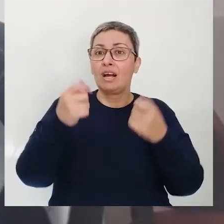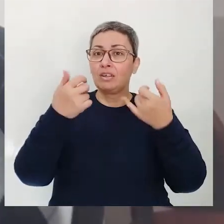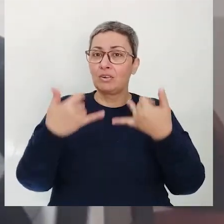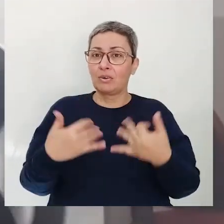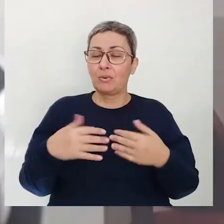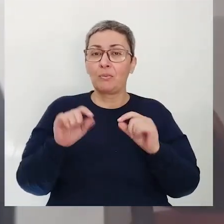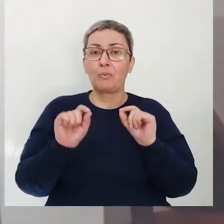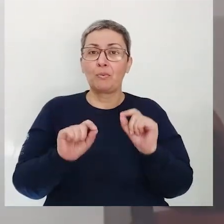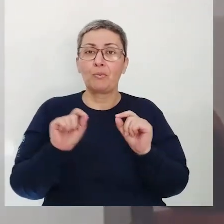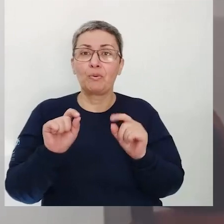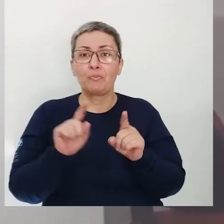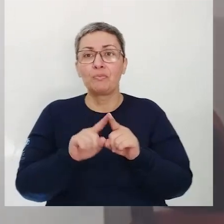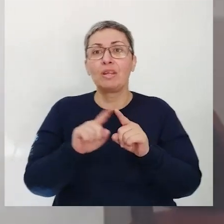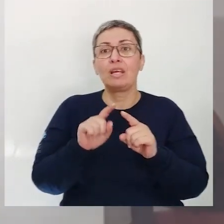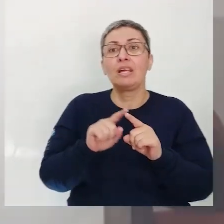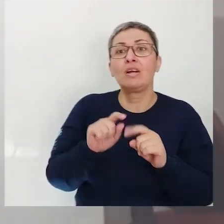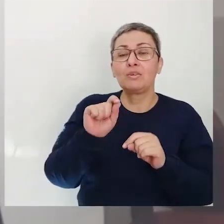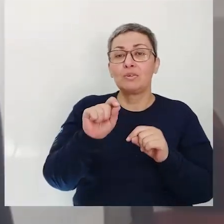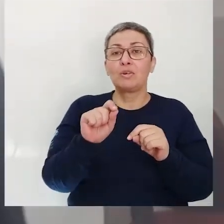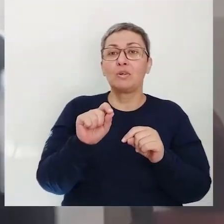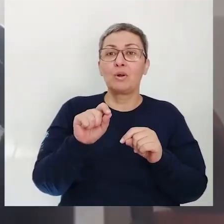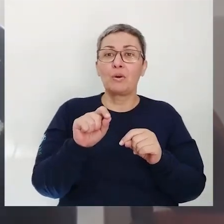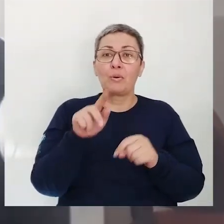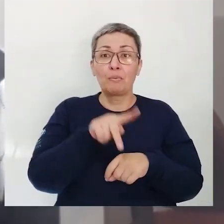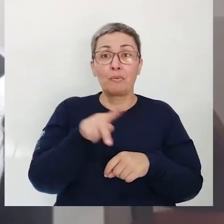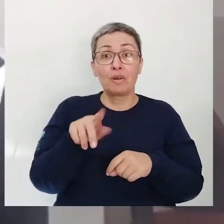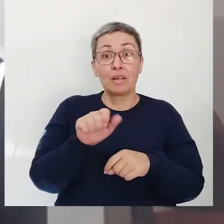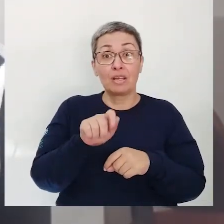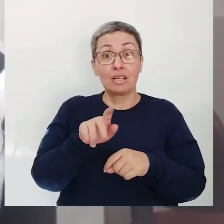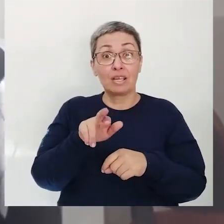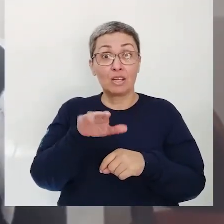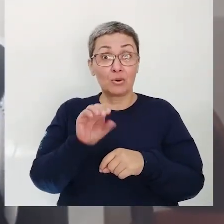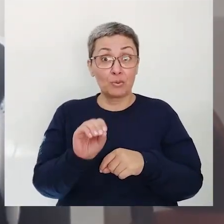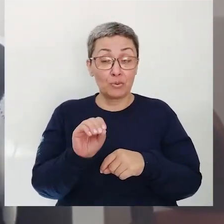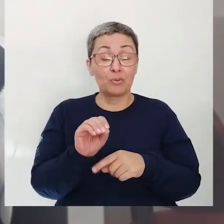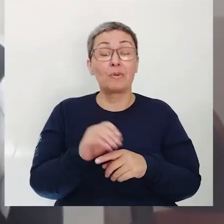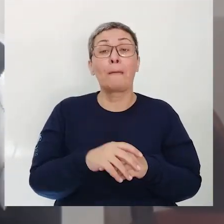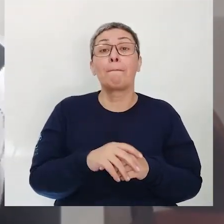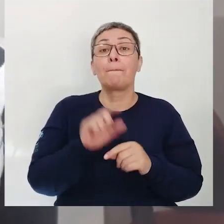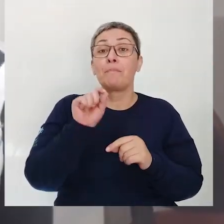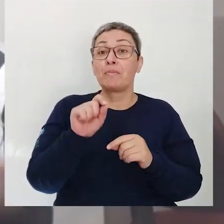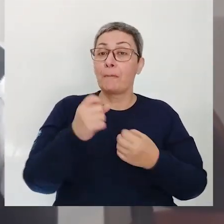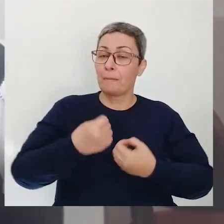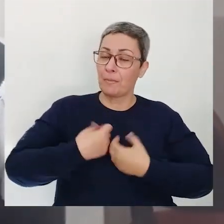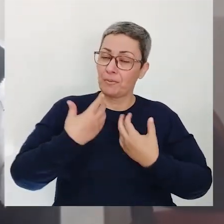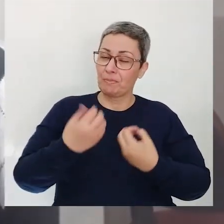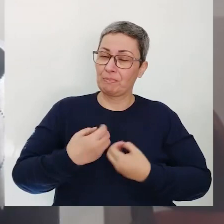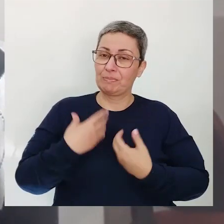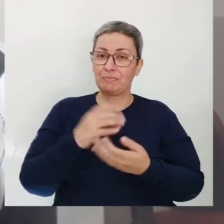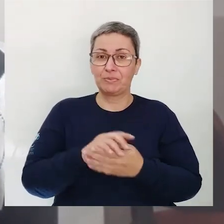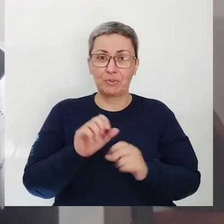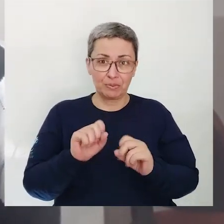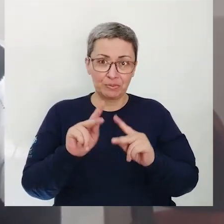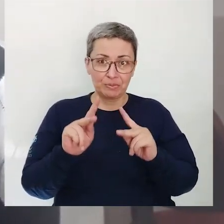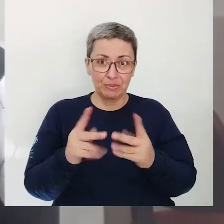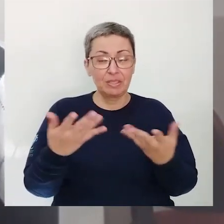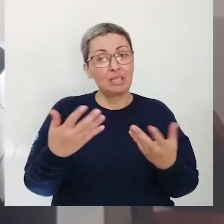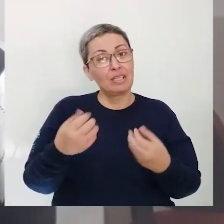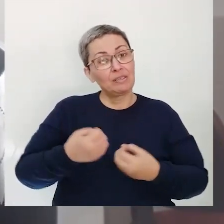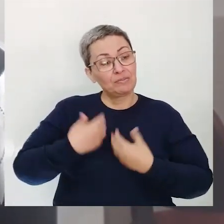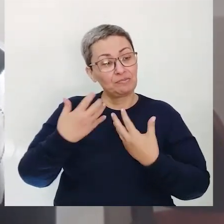ouvir agora, na interpretação do professor Adriano, um poema, ok?